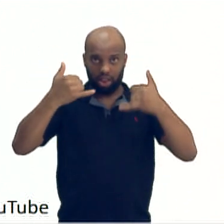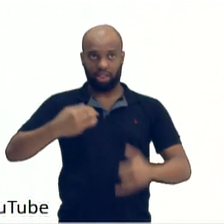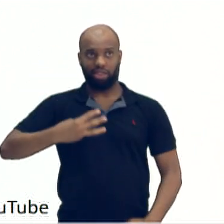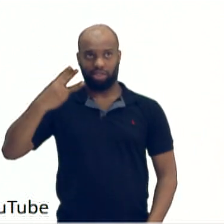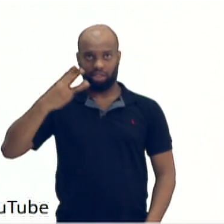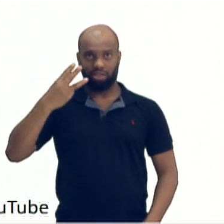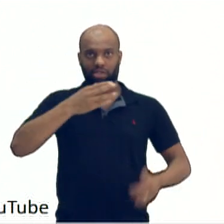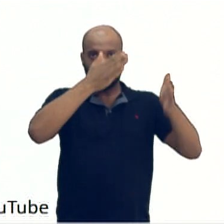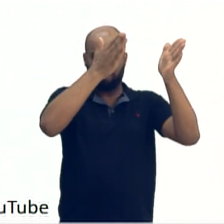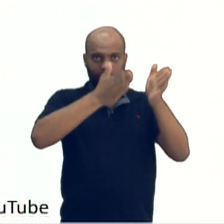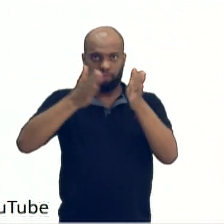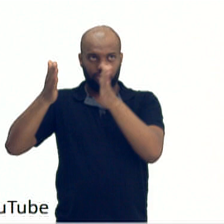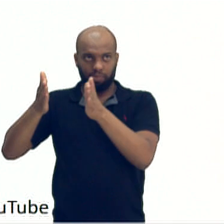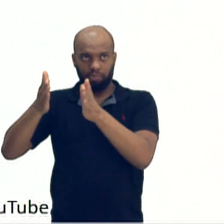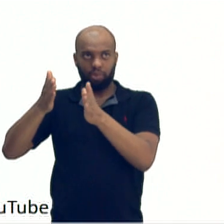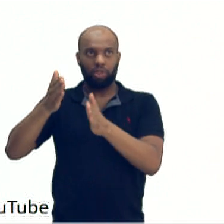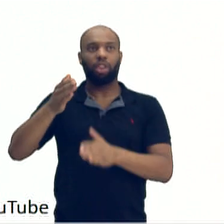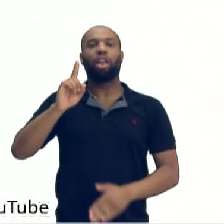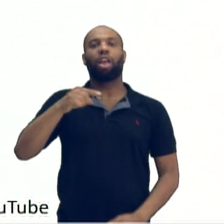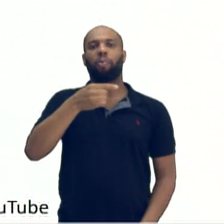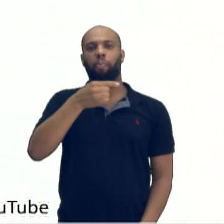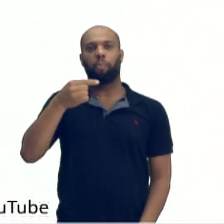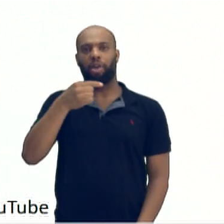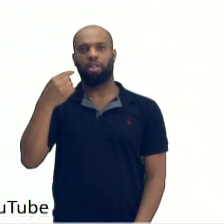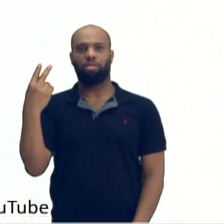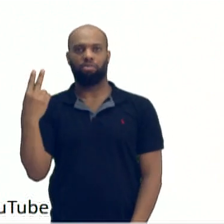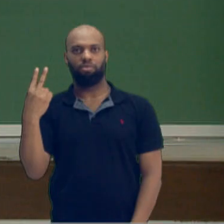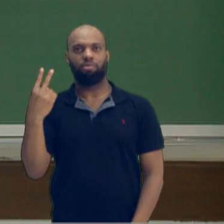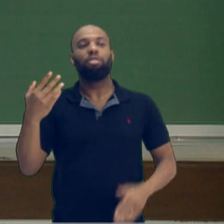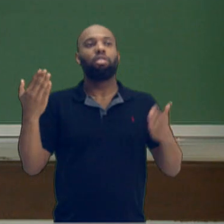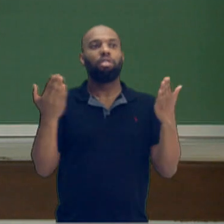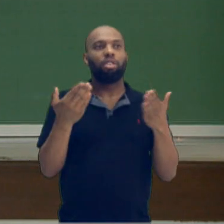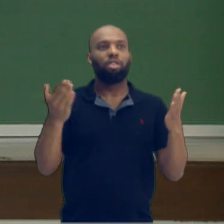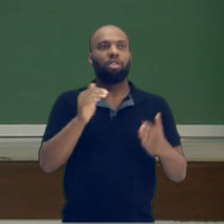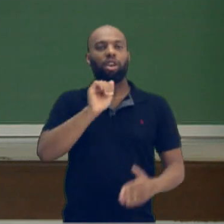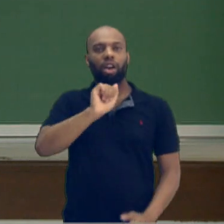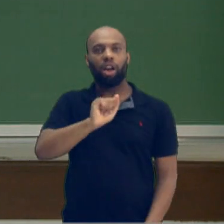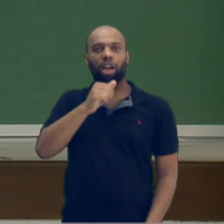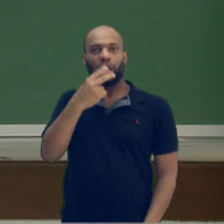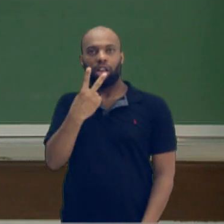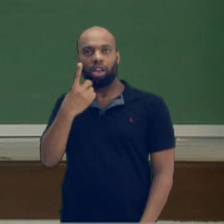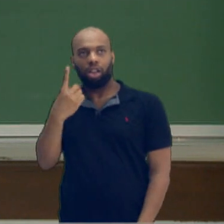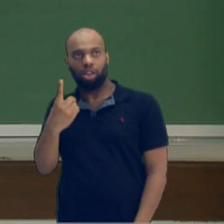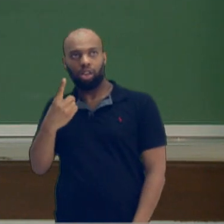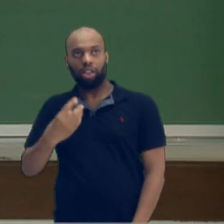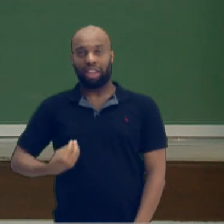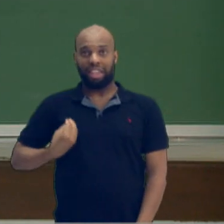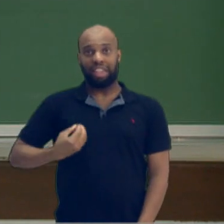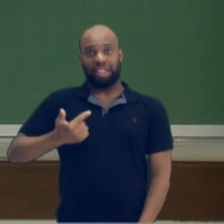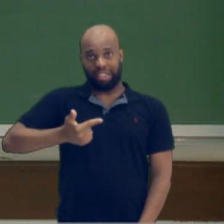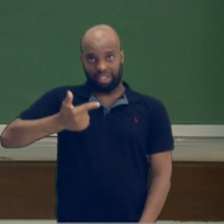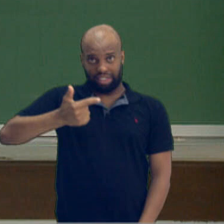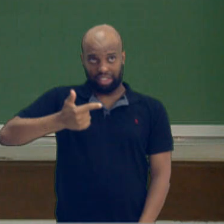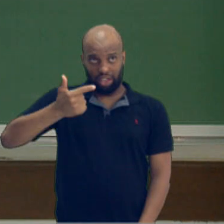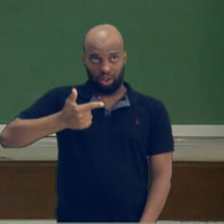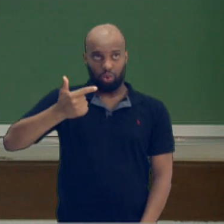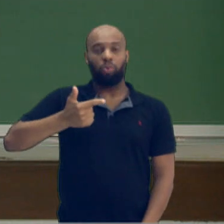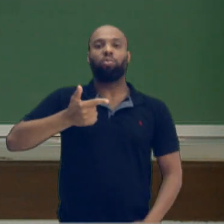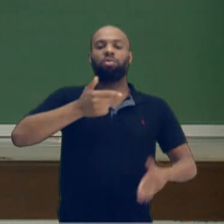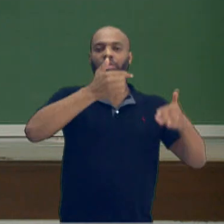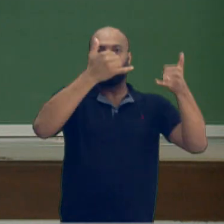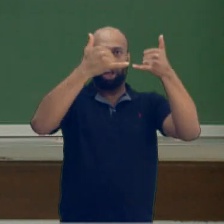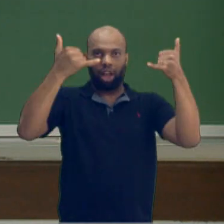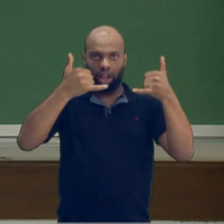terceira coluna, que é o elemento menos 2. O elemento que está na segunda linha, primeira coluna,